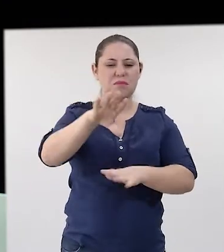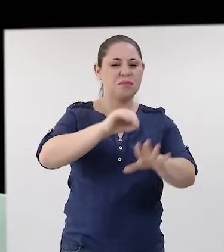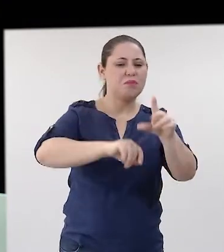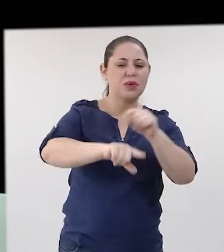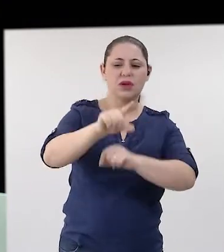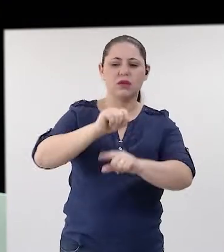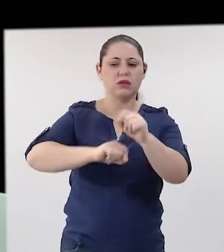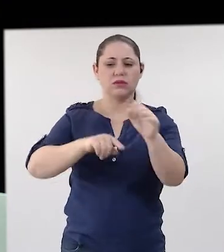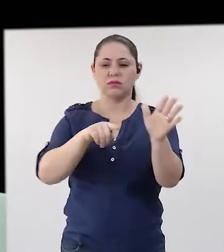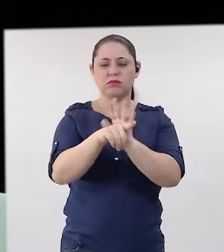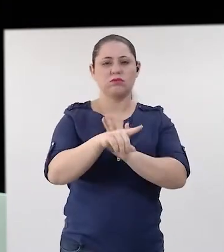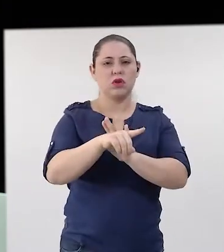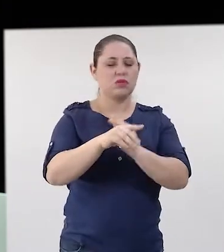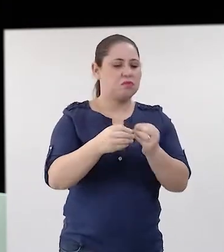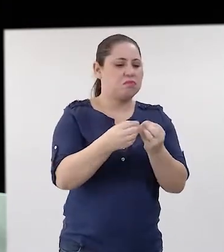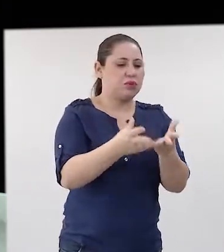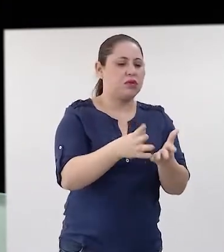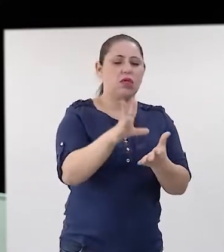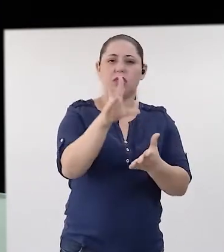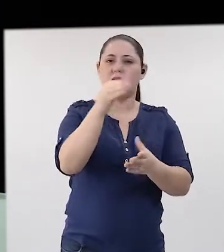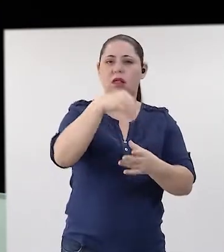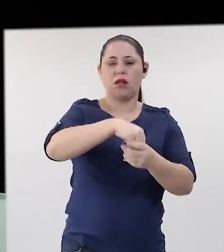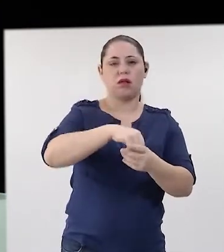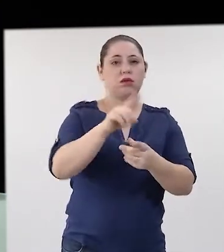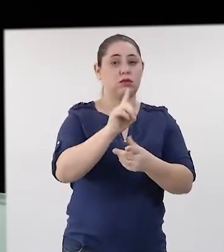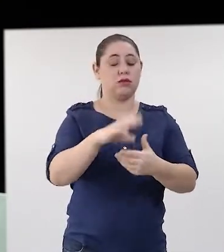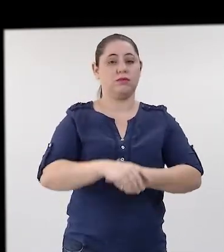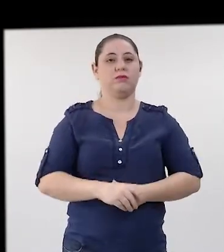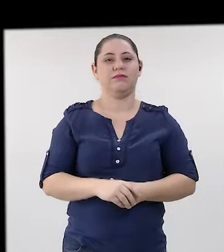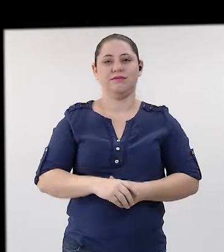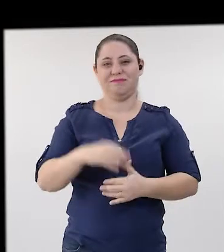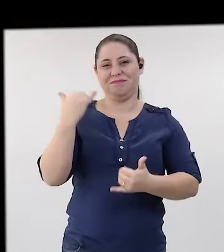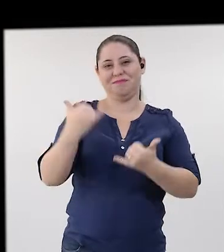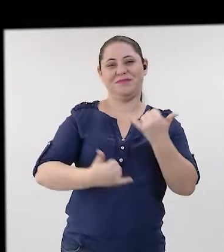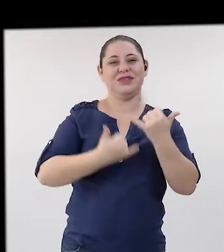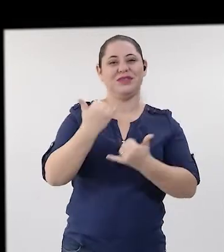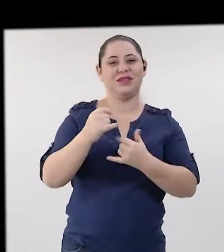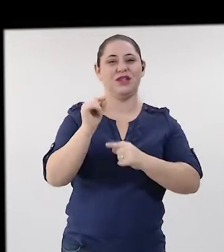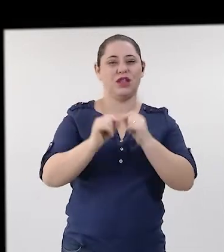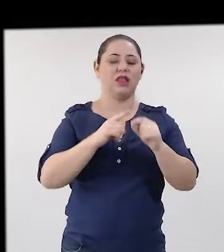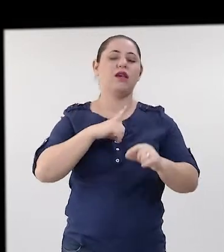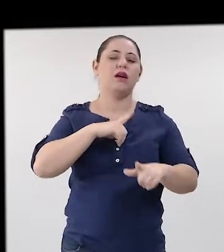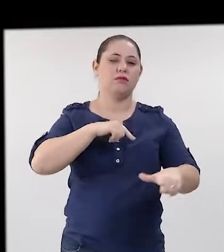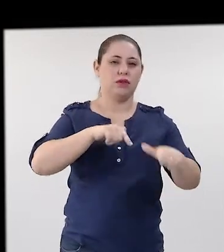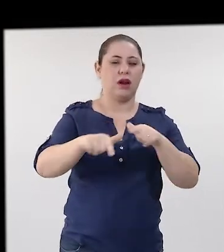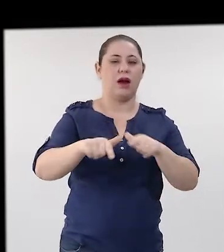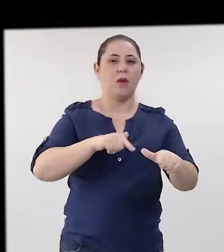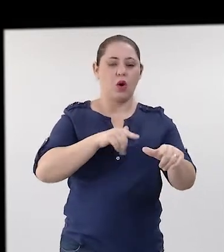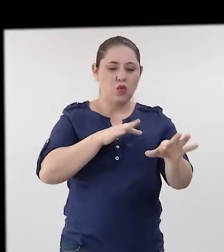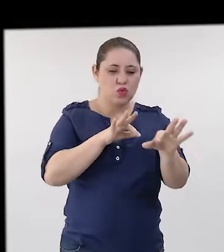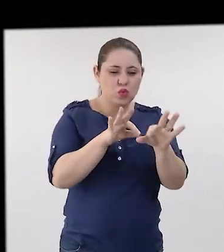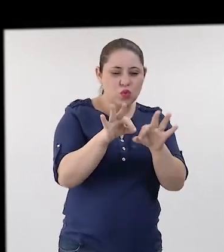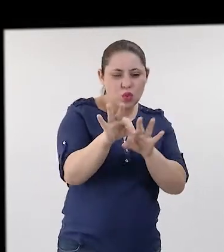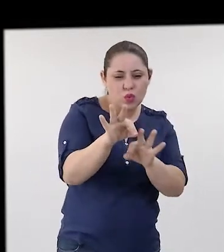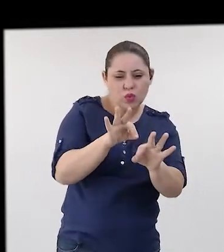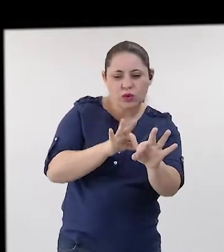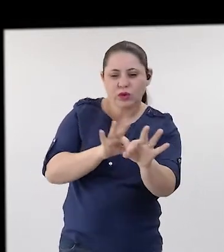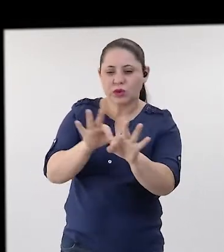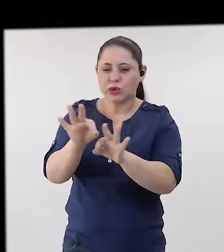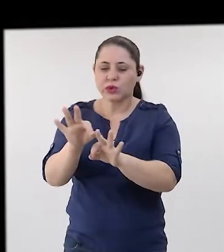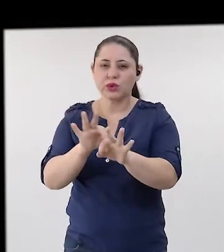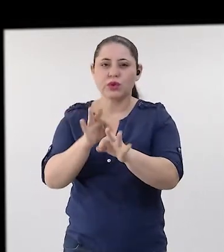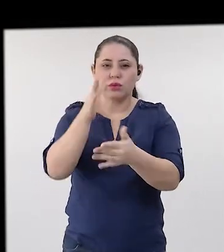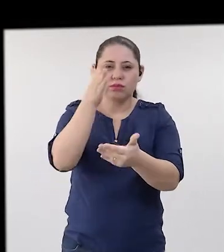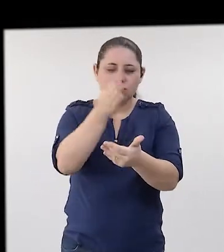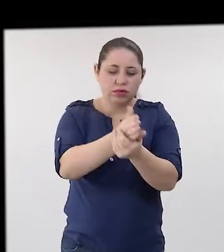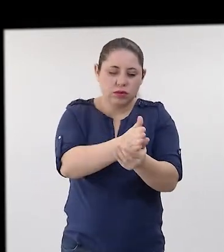esses conteúdos, vamos pegar umas perguntas aqui, jogar e pronto. Não, teve todo um processo. Não, a gente brinca até que tem todo um trabalho artesanal